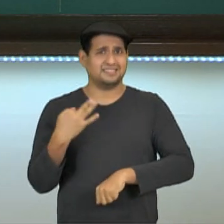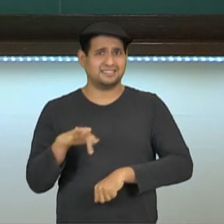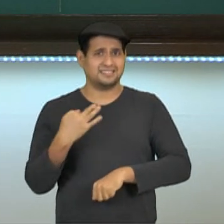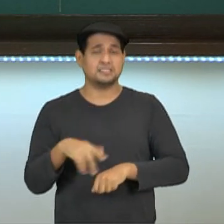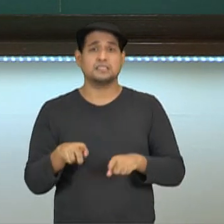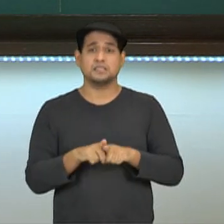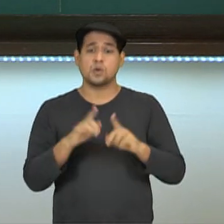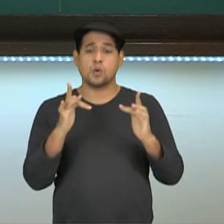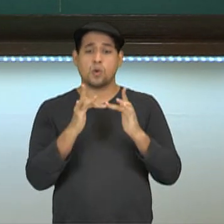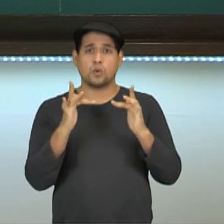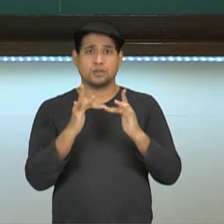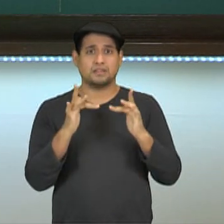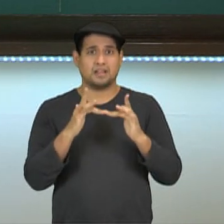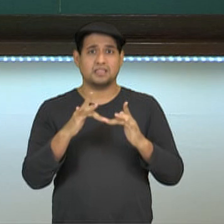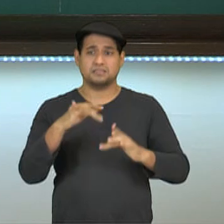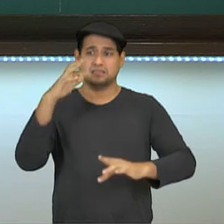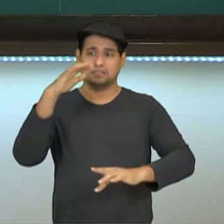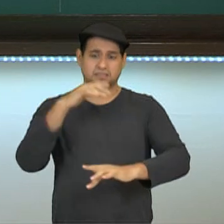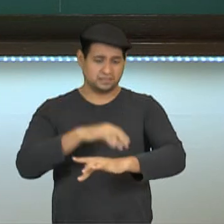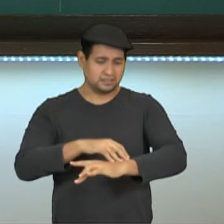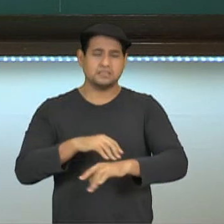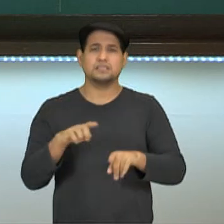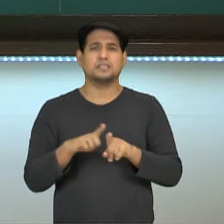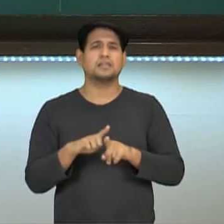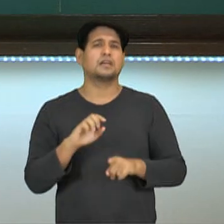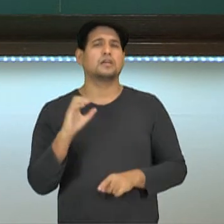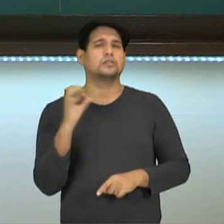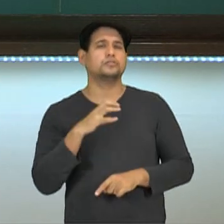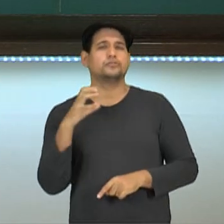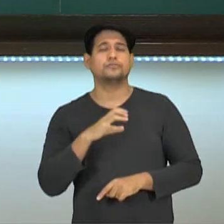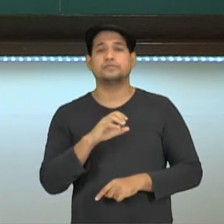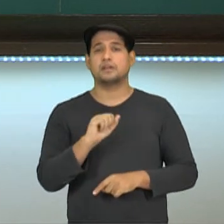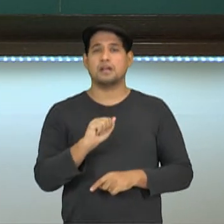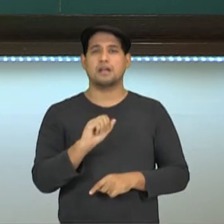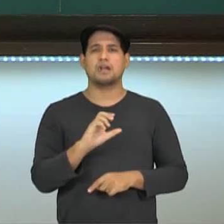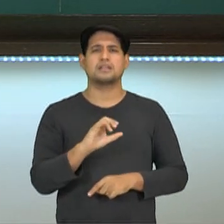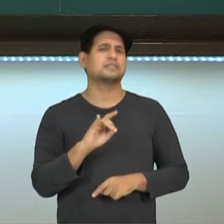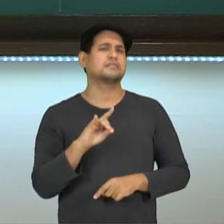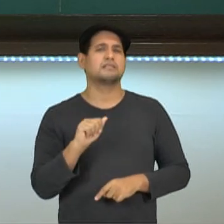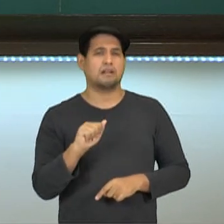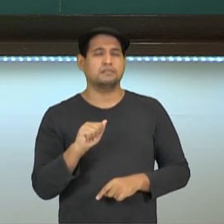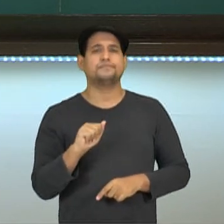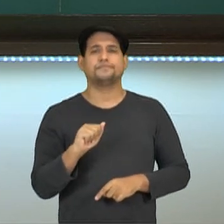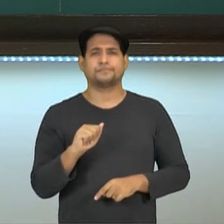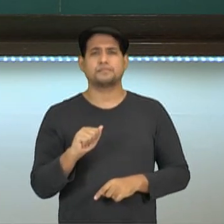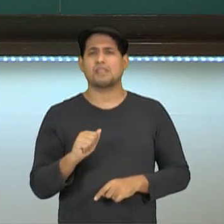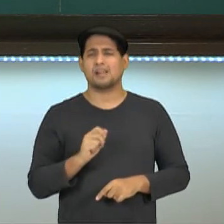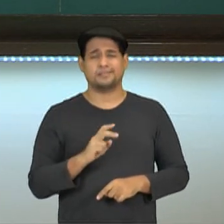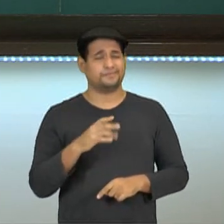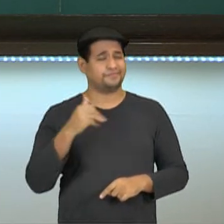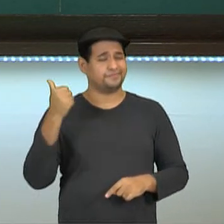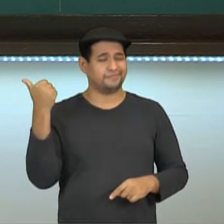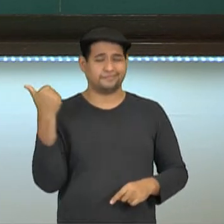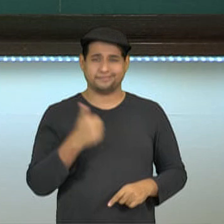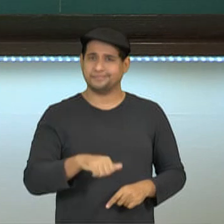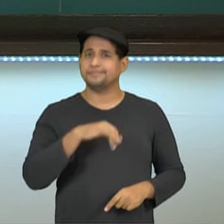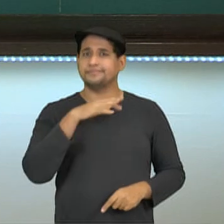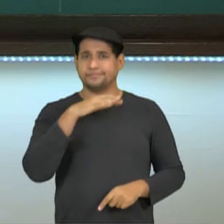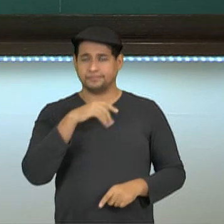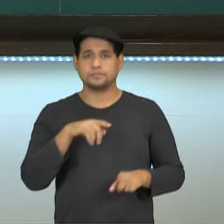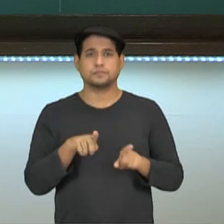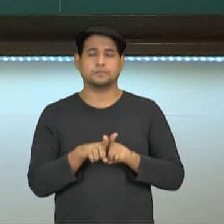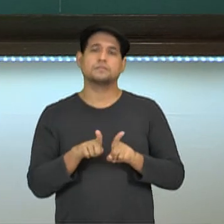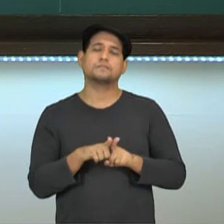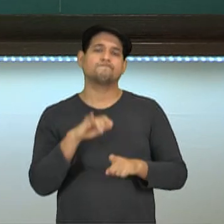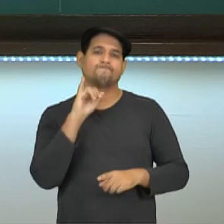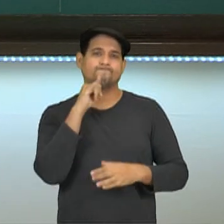em contato direto com a nossa pele. Então, a chuva ácida, ela é um fenômeno muito prejudicial aí, né?